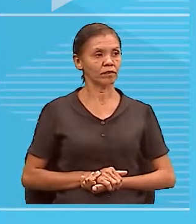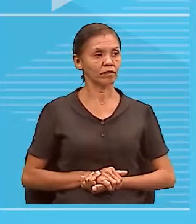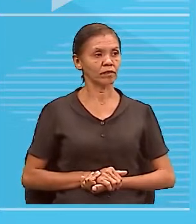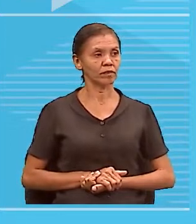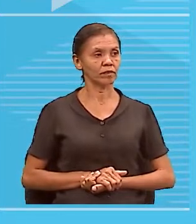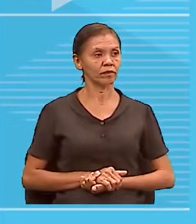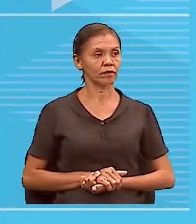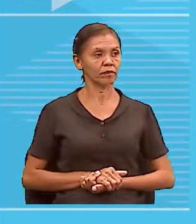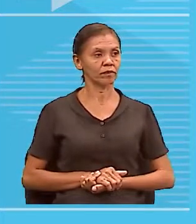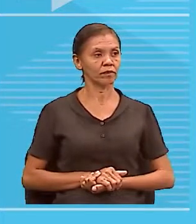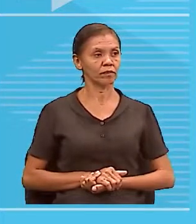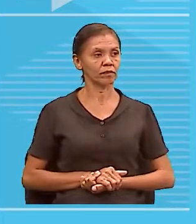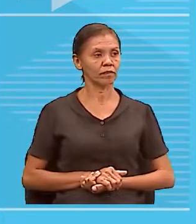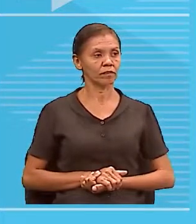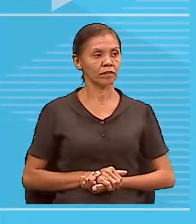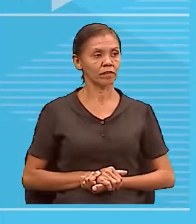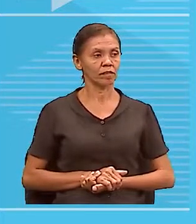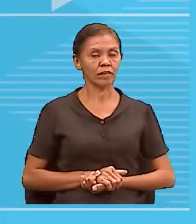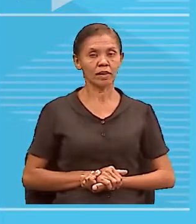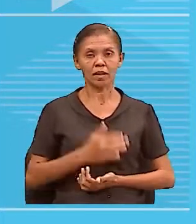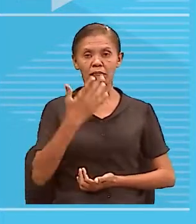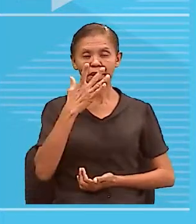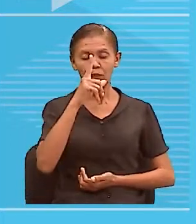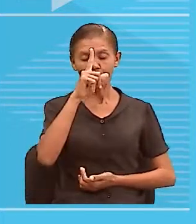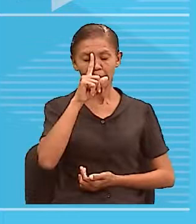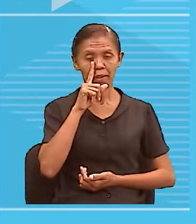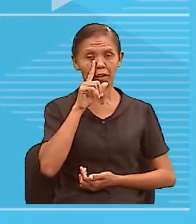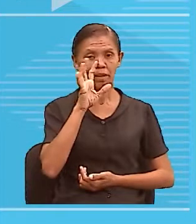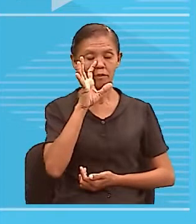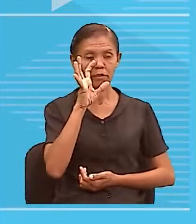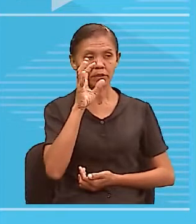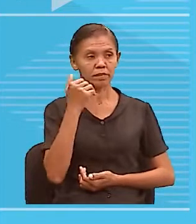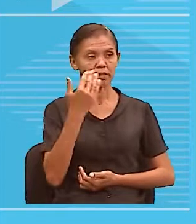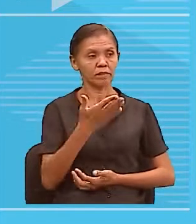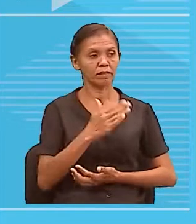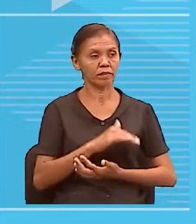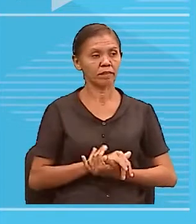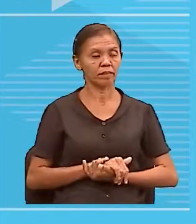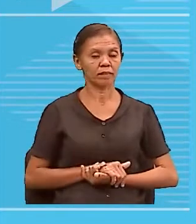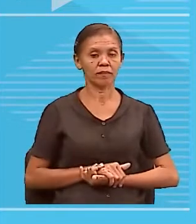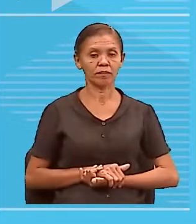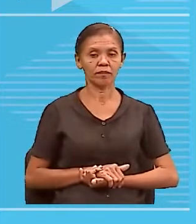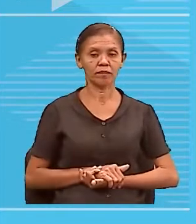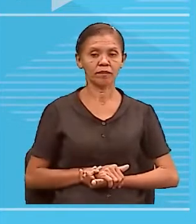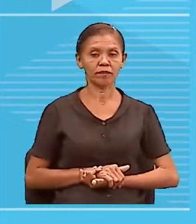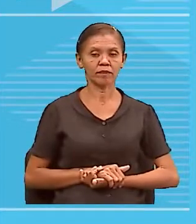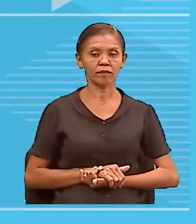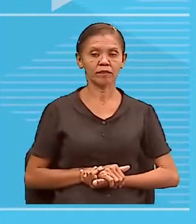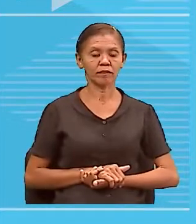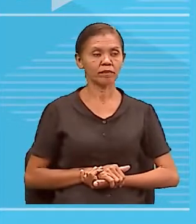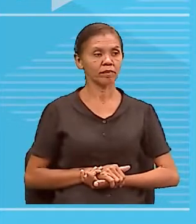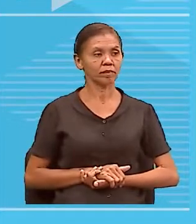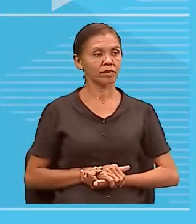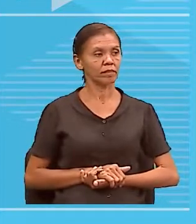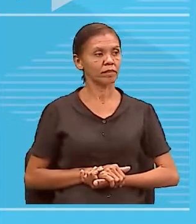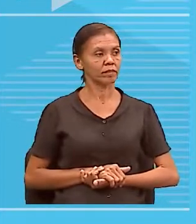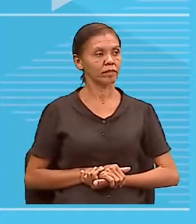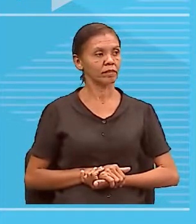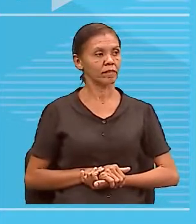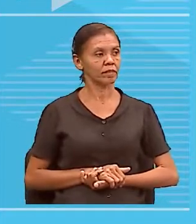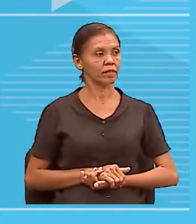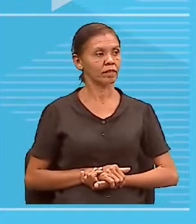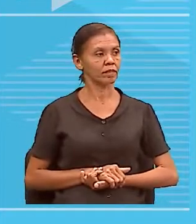pronome dama ter à mercê amemo-nos e a mouse ame-se